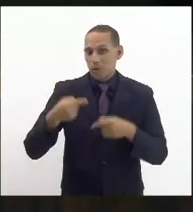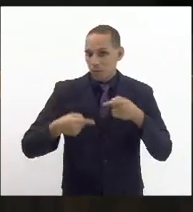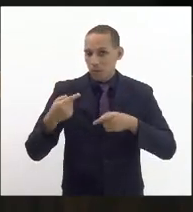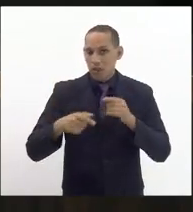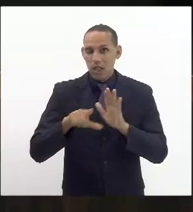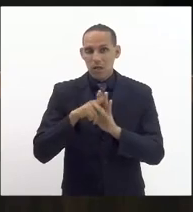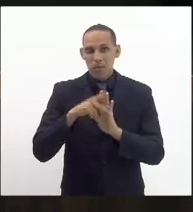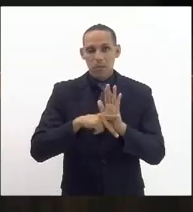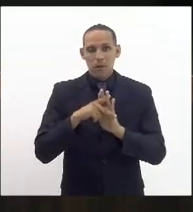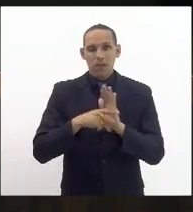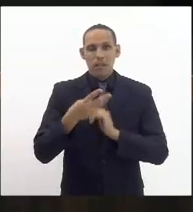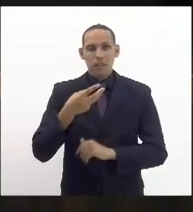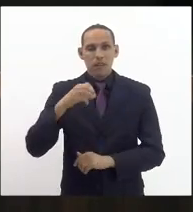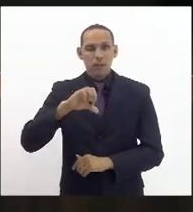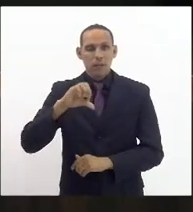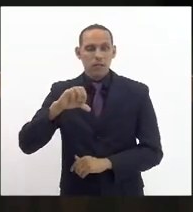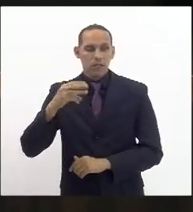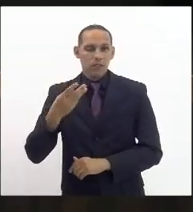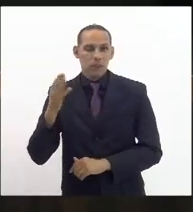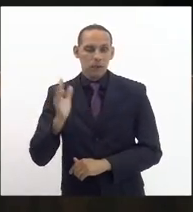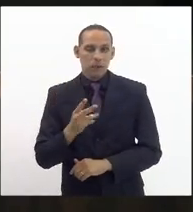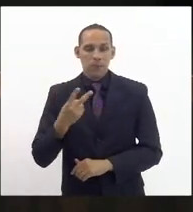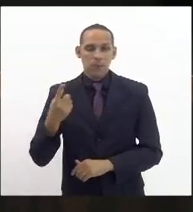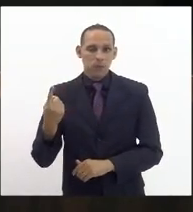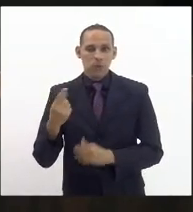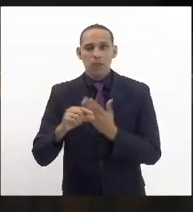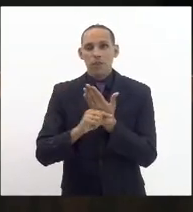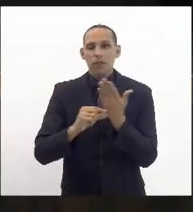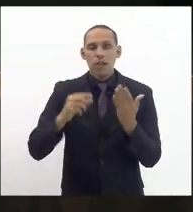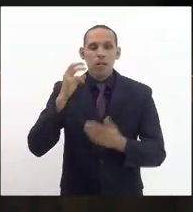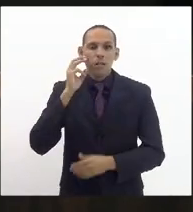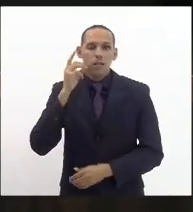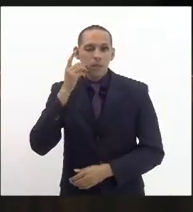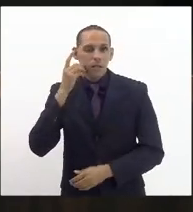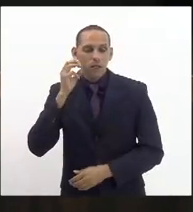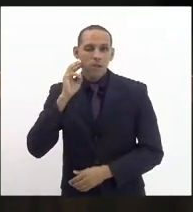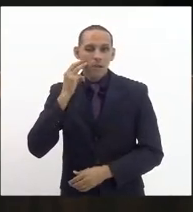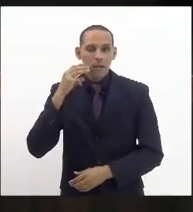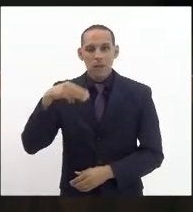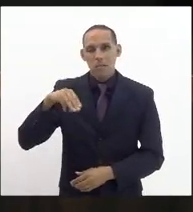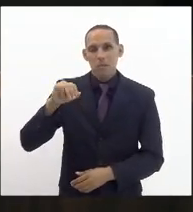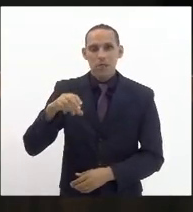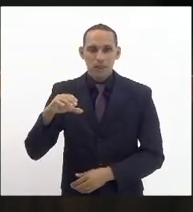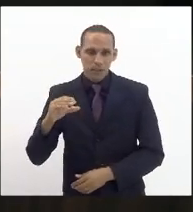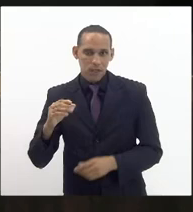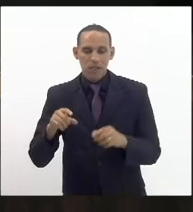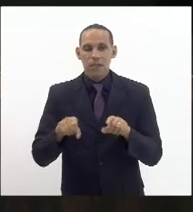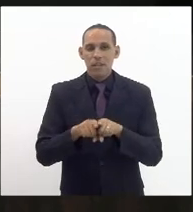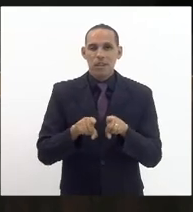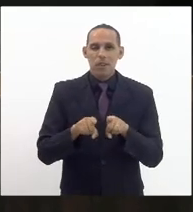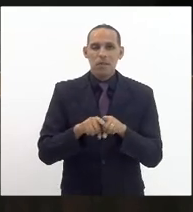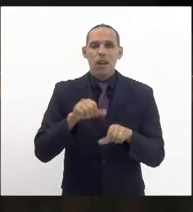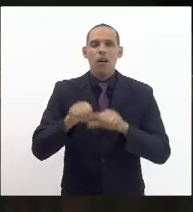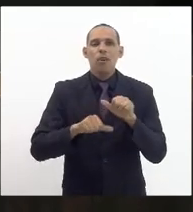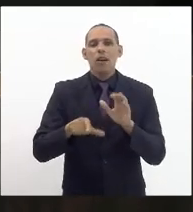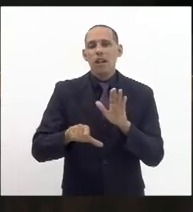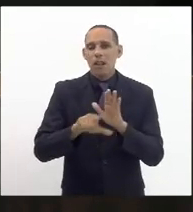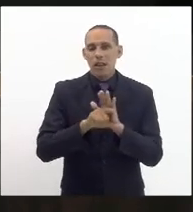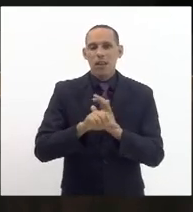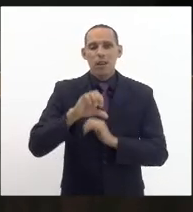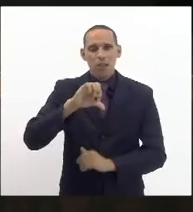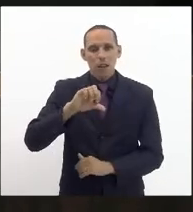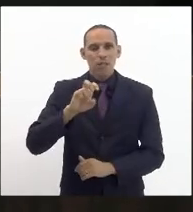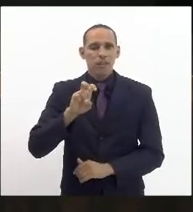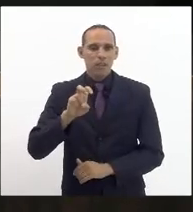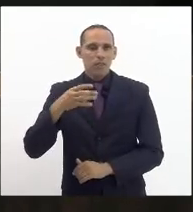projeto de lei 3993/21, de autoria dos deputados Valdec Carneiros e Carlos Mink, que altera a lei 9.195, de 4 de março